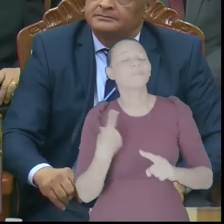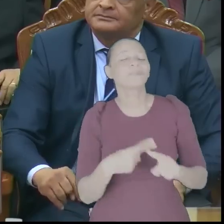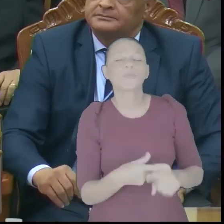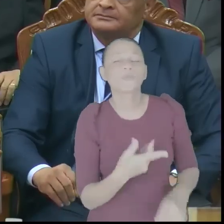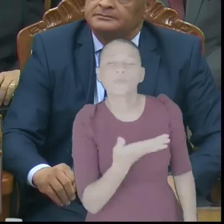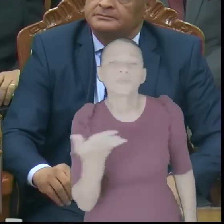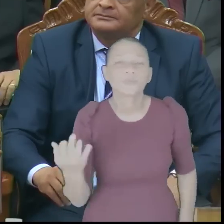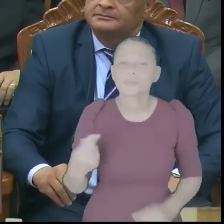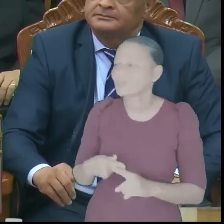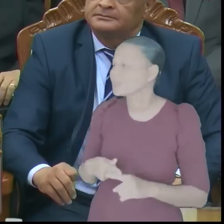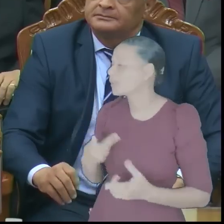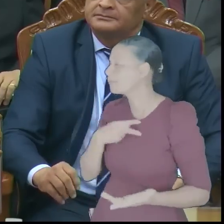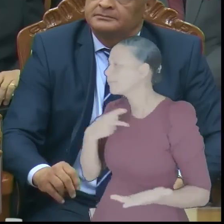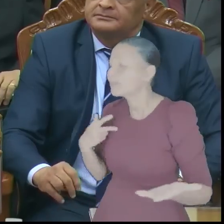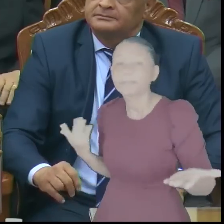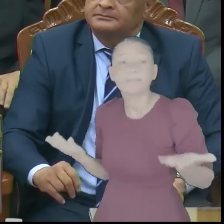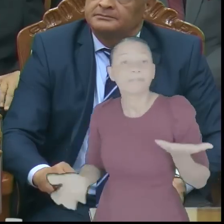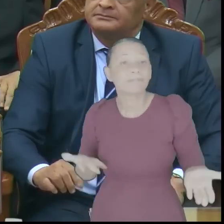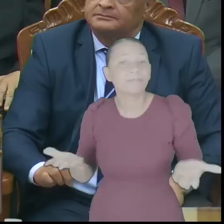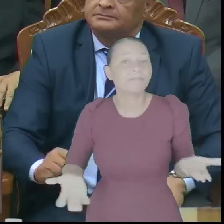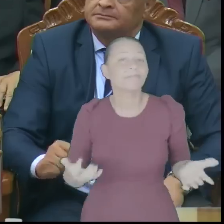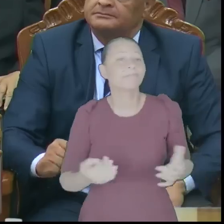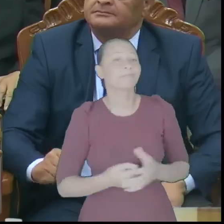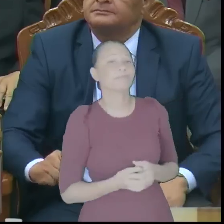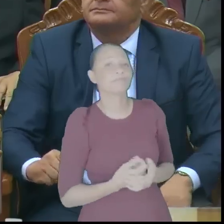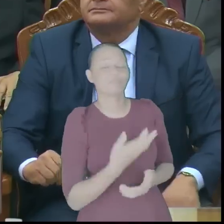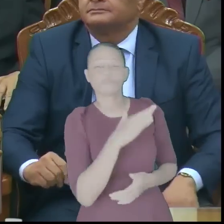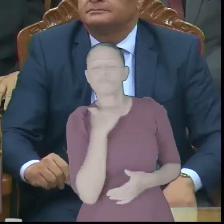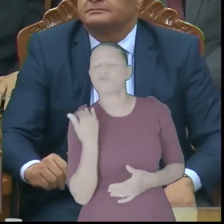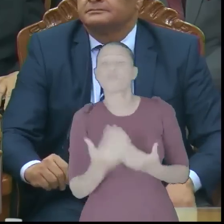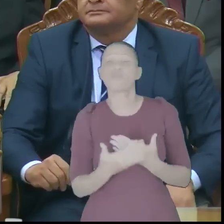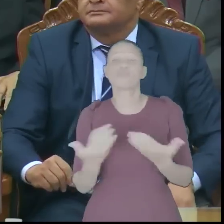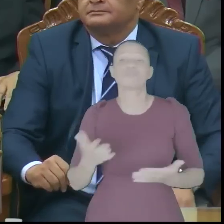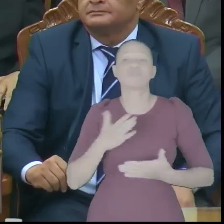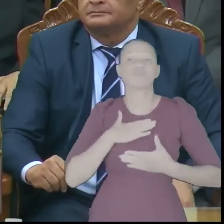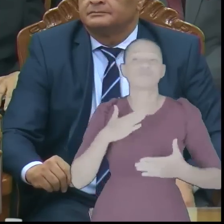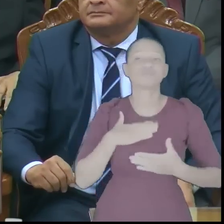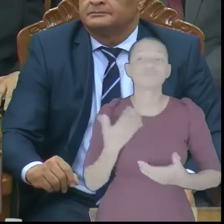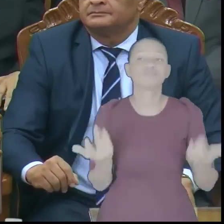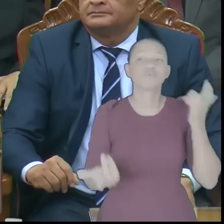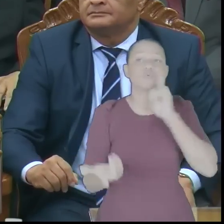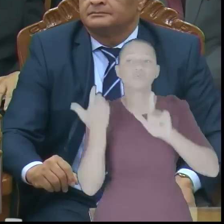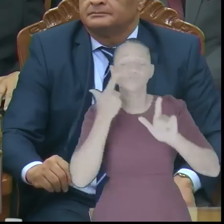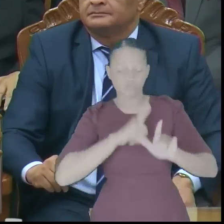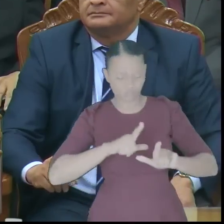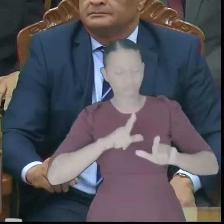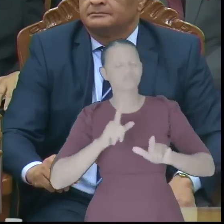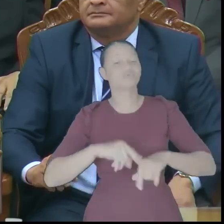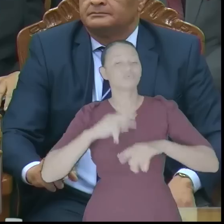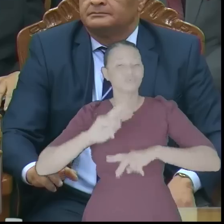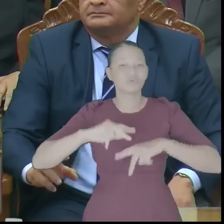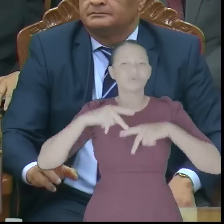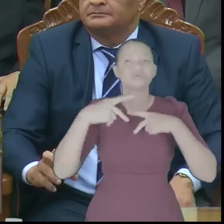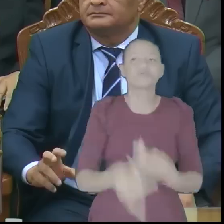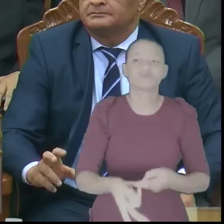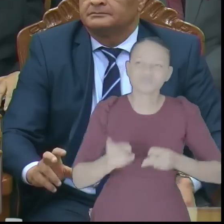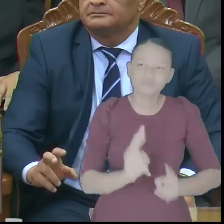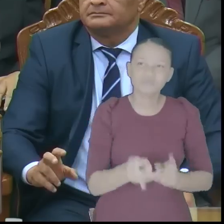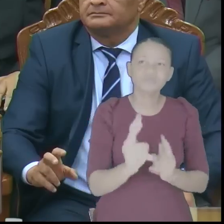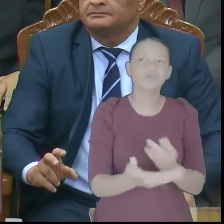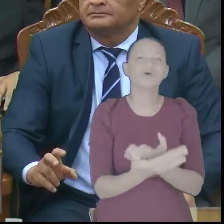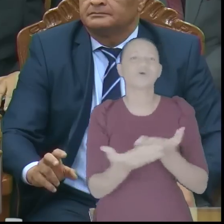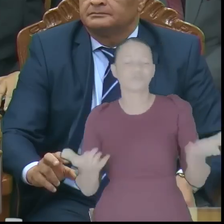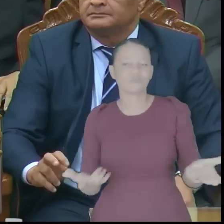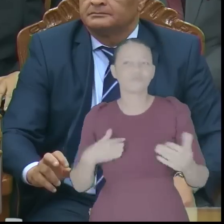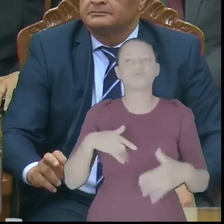quê, pastor? Porque ele morreu para eu me tornar herdeiro, para eu fazer parte desta obra. Fomos sepultados